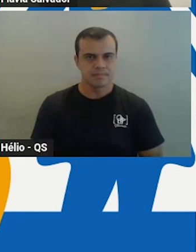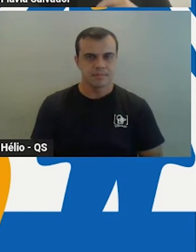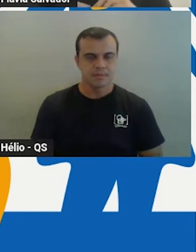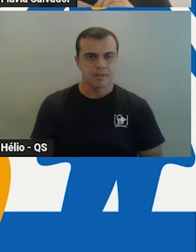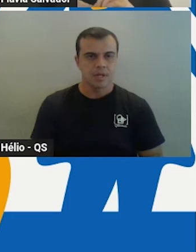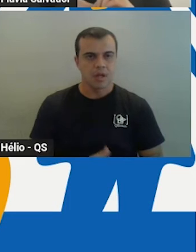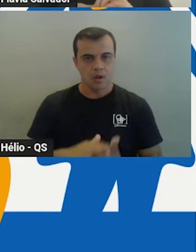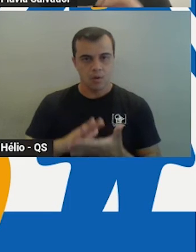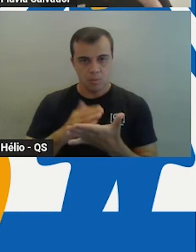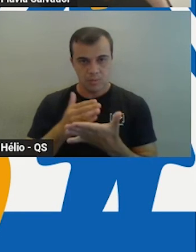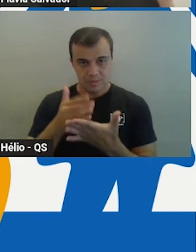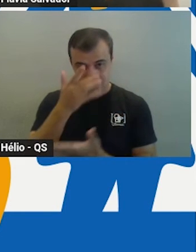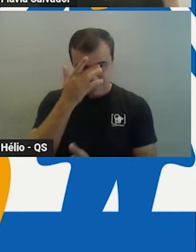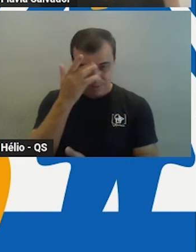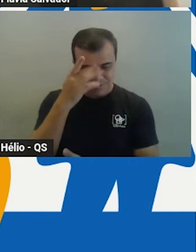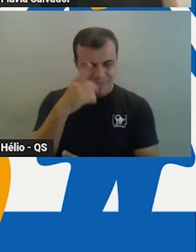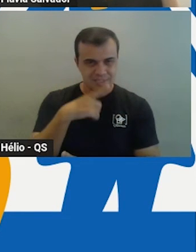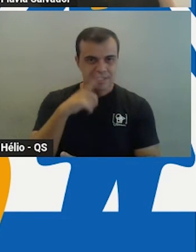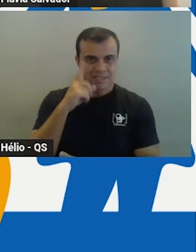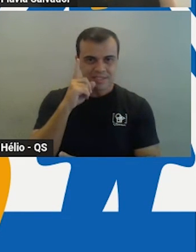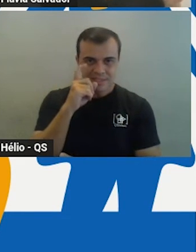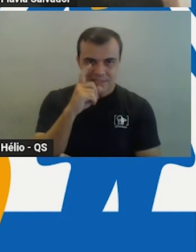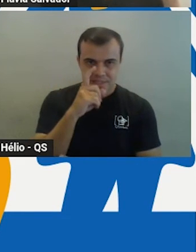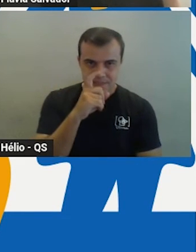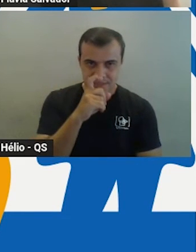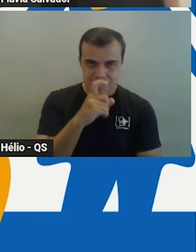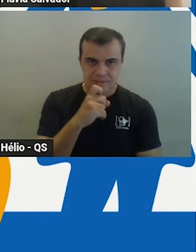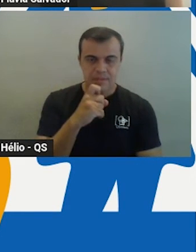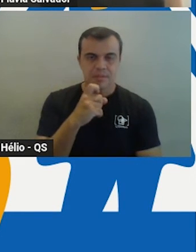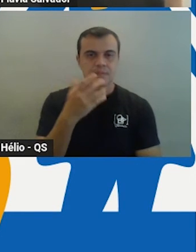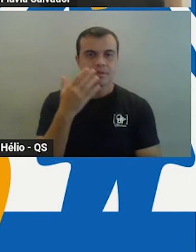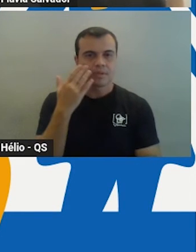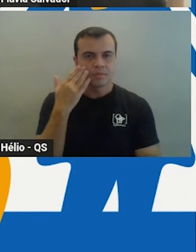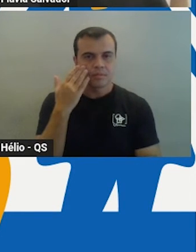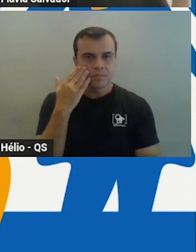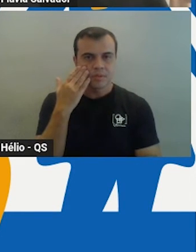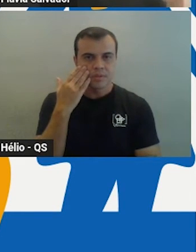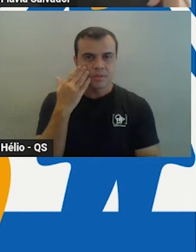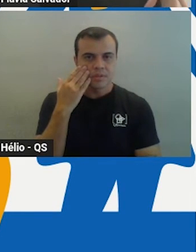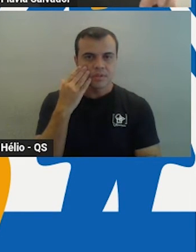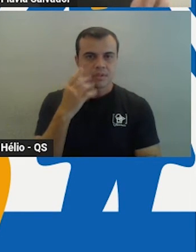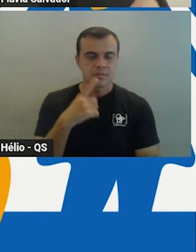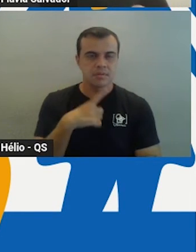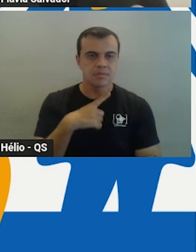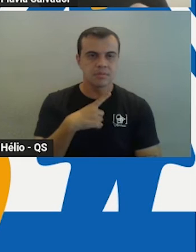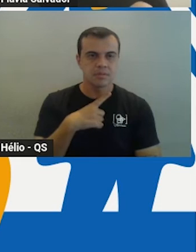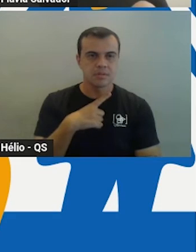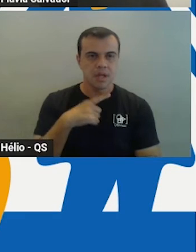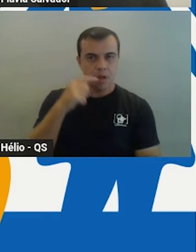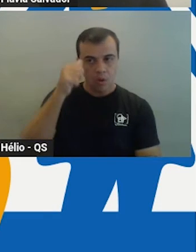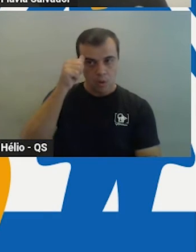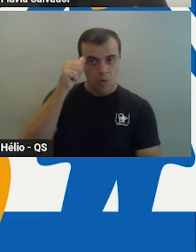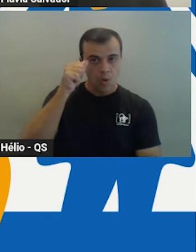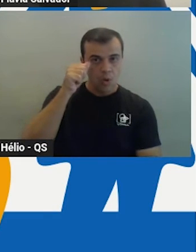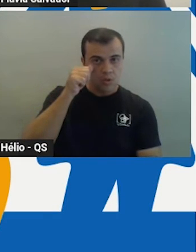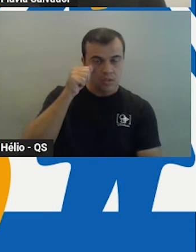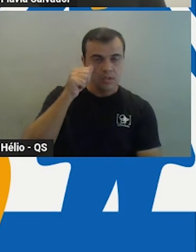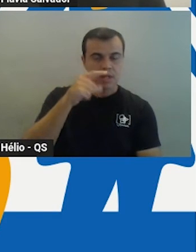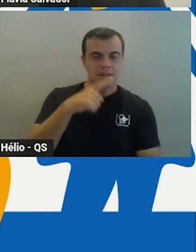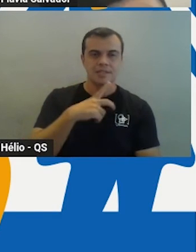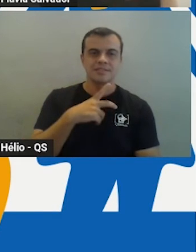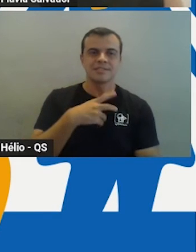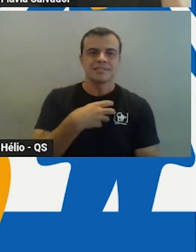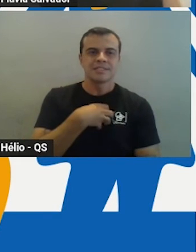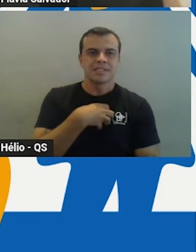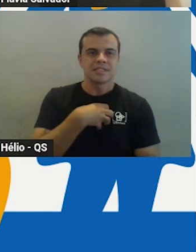Algumas pessoas têm muita dificuldade de entender que pessoas do espectro autista, elas